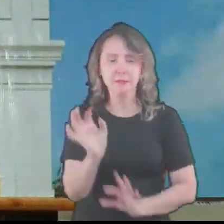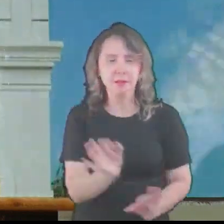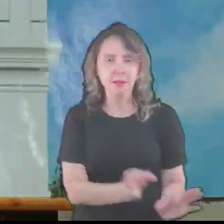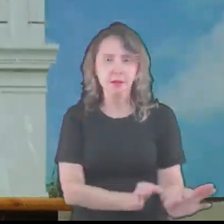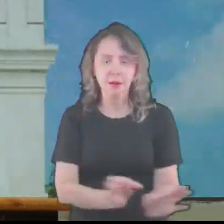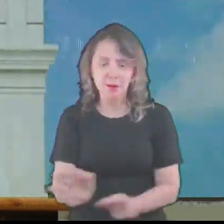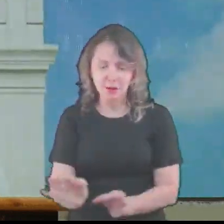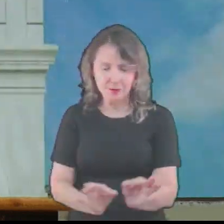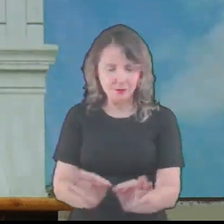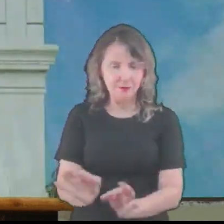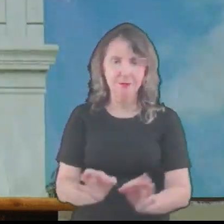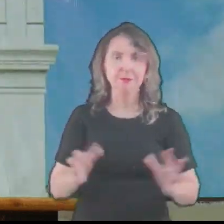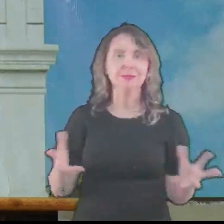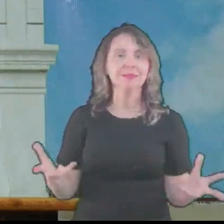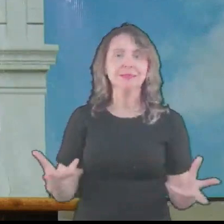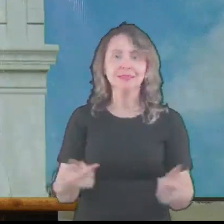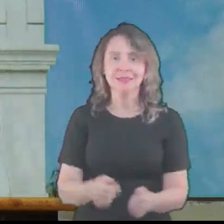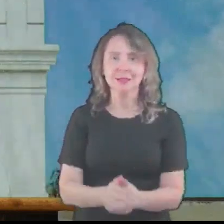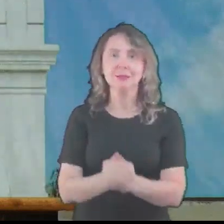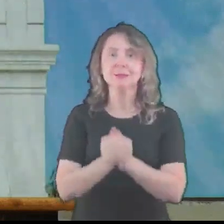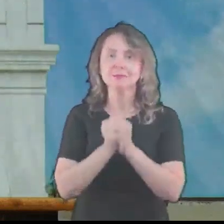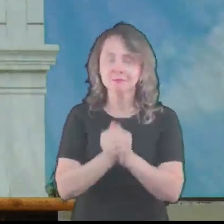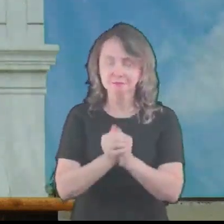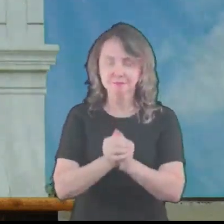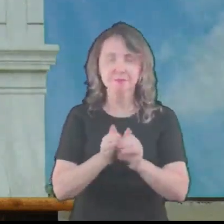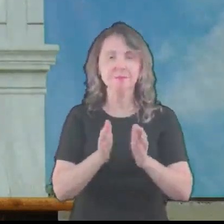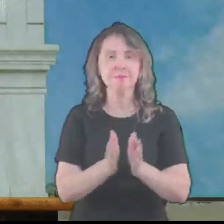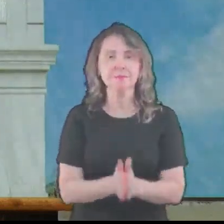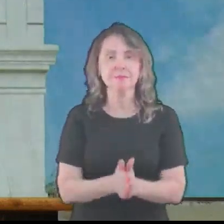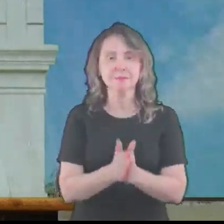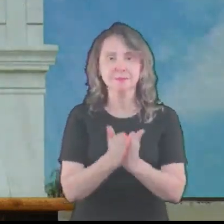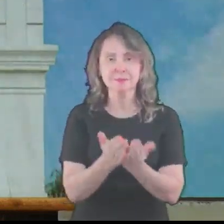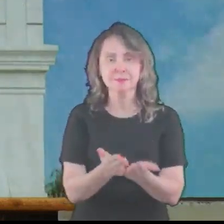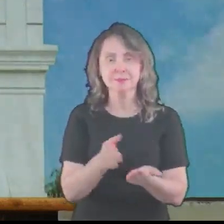Amém? Livro do profeta Isaías,